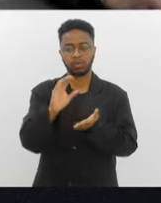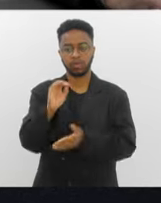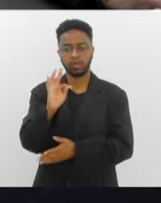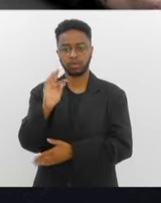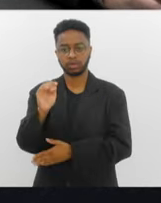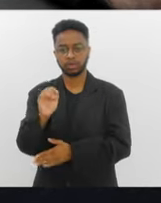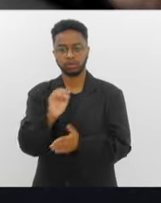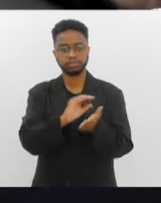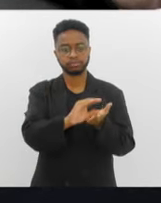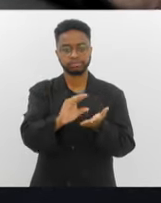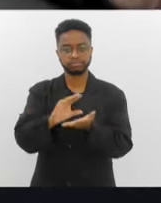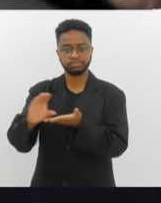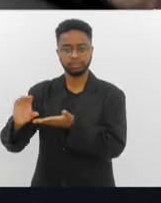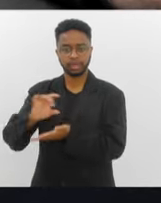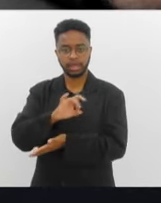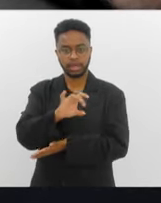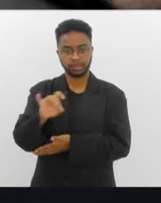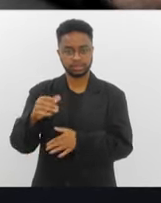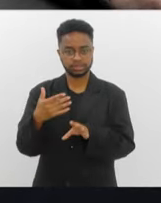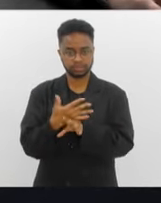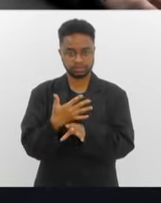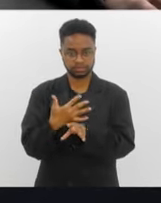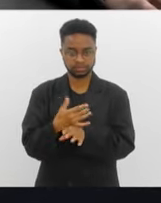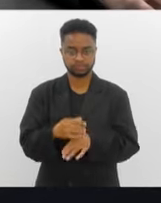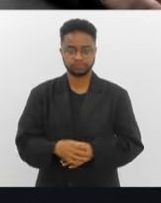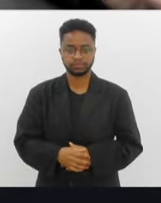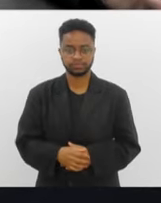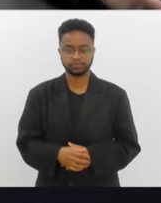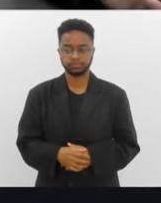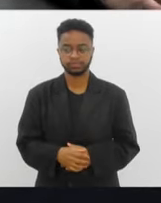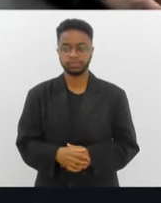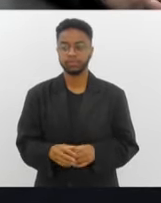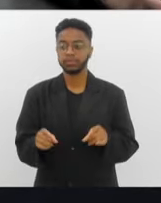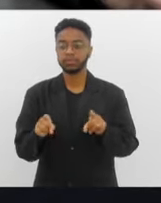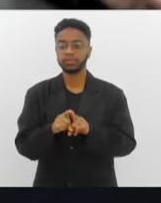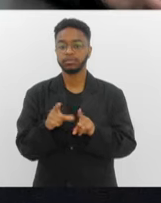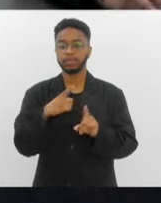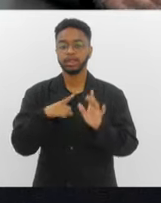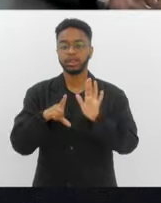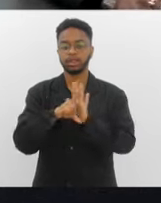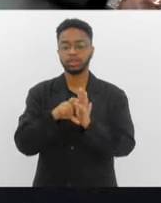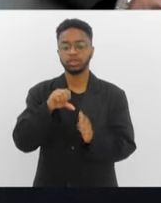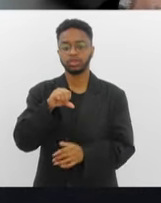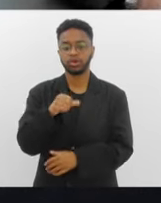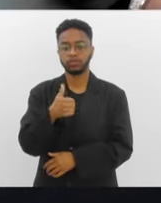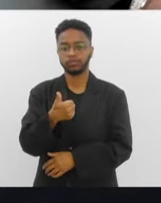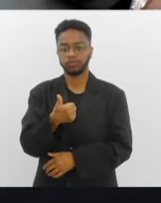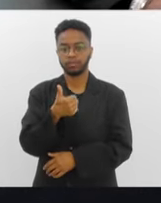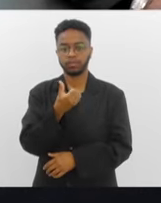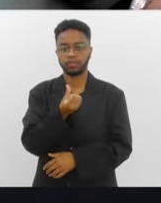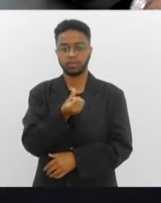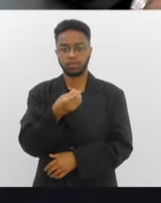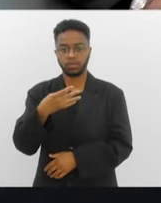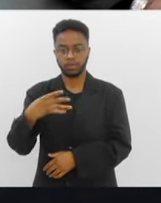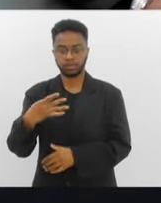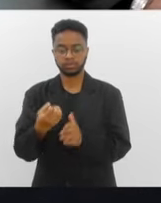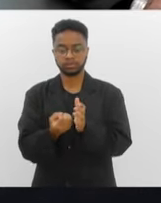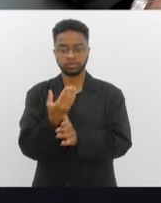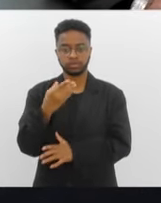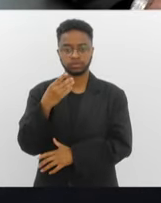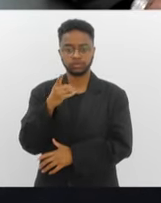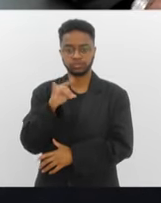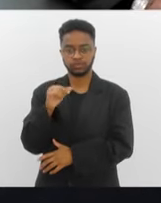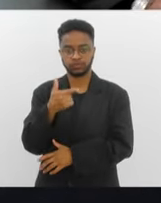aos municípios. Além do mais, existe a Lei 9.164, de 28 de dezembro de